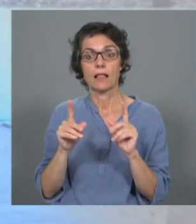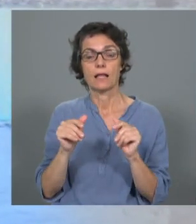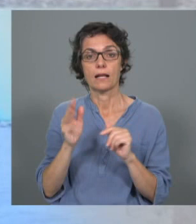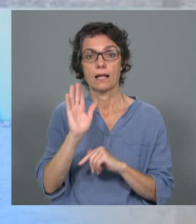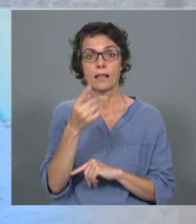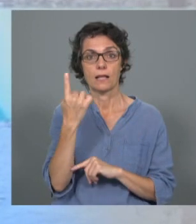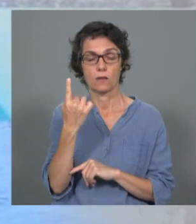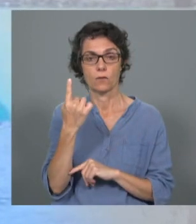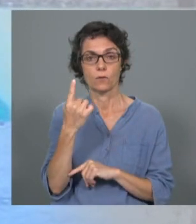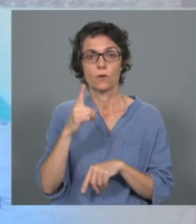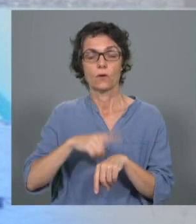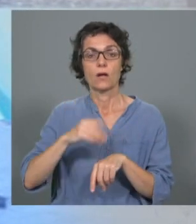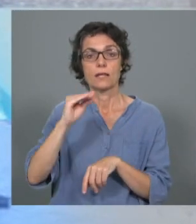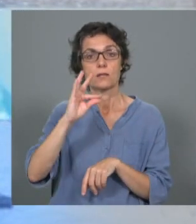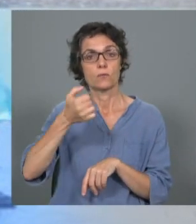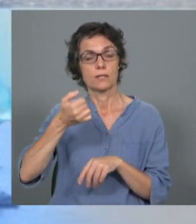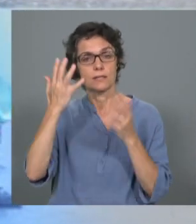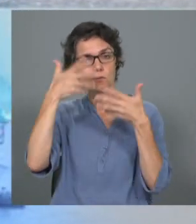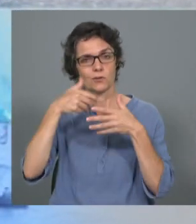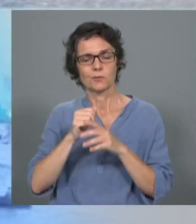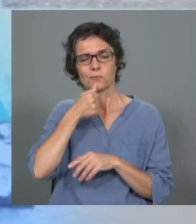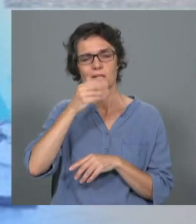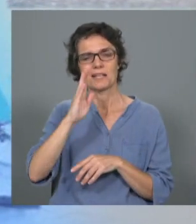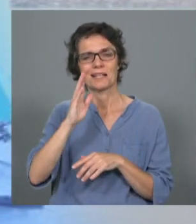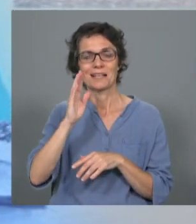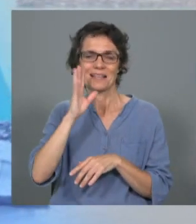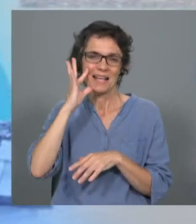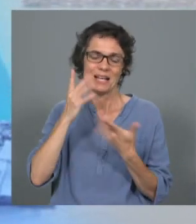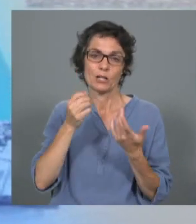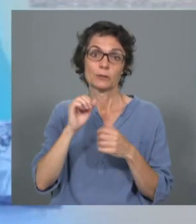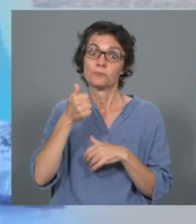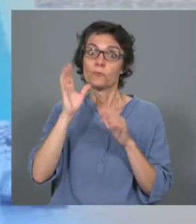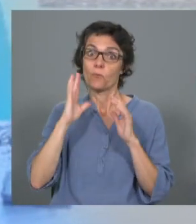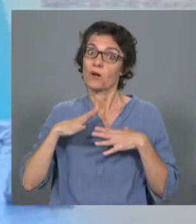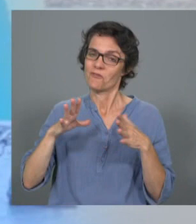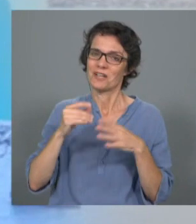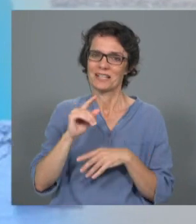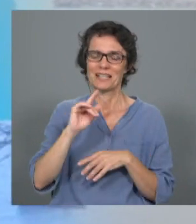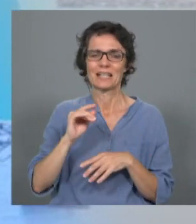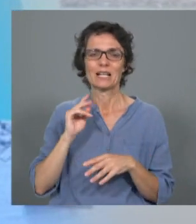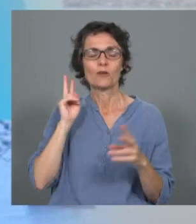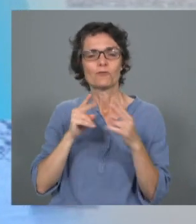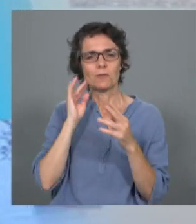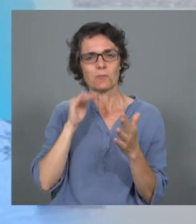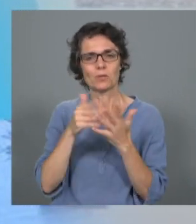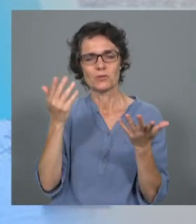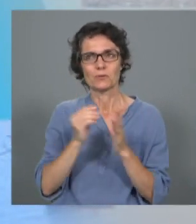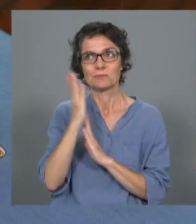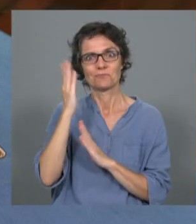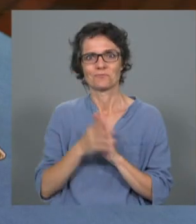Antena 1, quando forem 22h45. Desejo uma boa tarde, boas férias, se for o caso, e até a próxima segunda-feira, se Deus quiser.